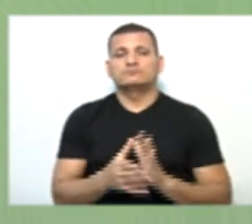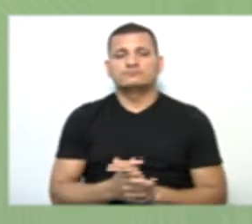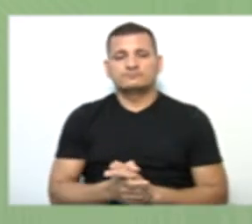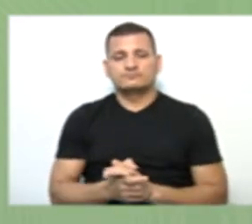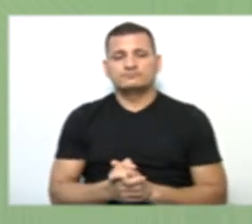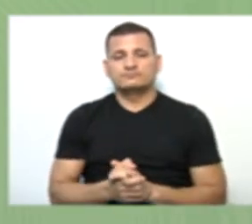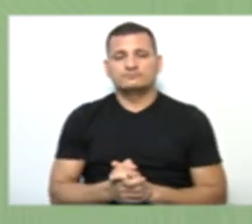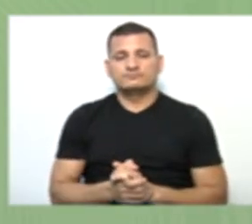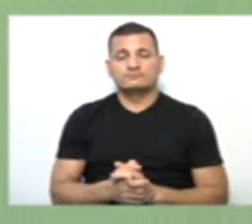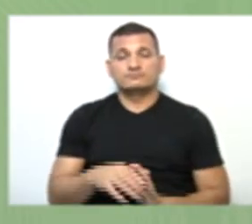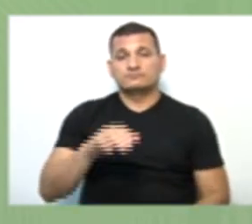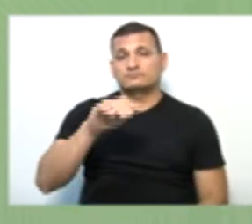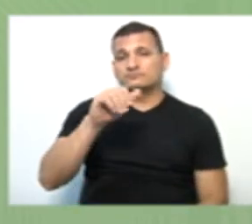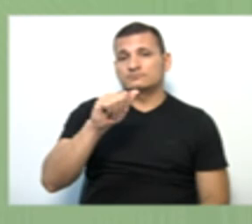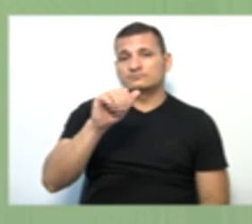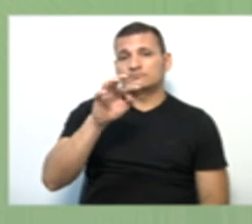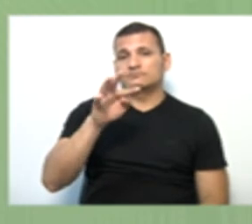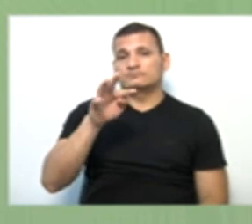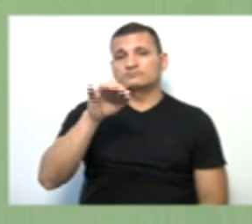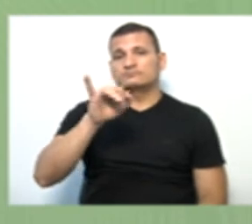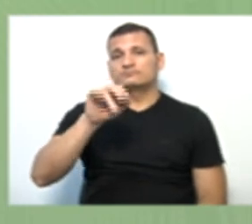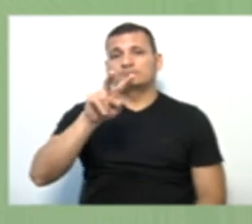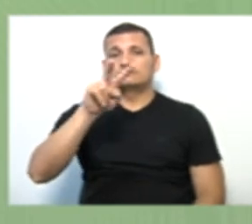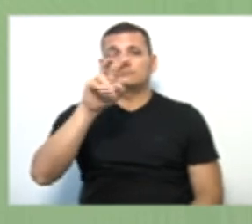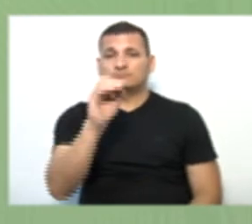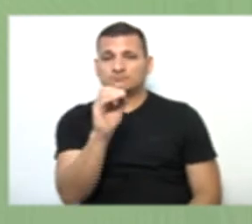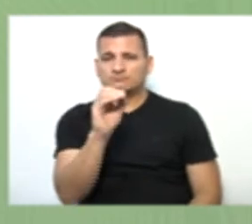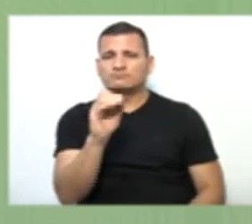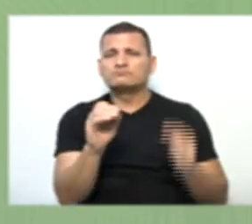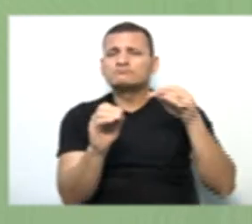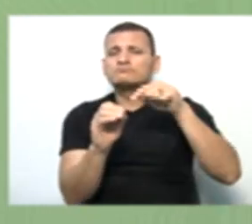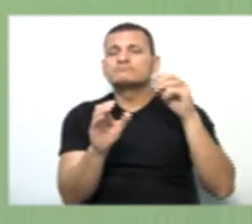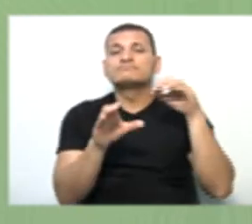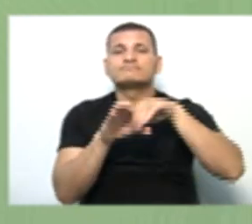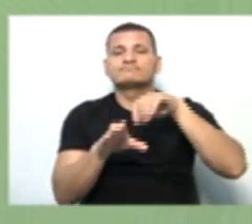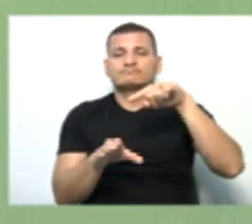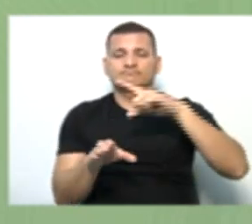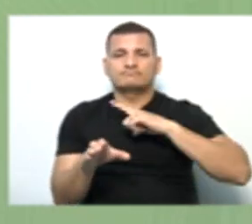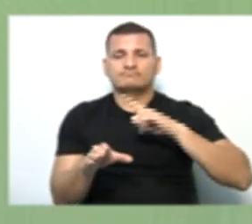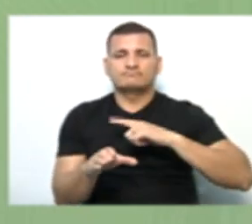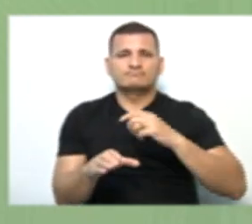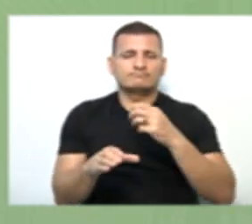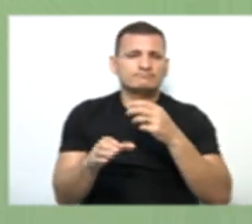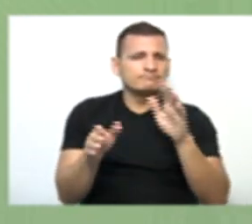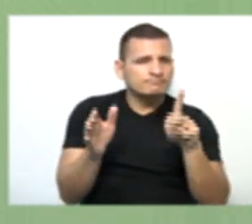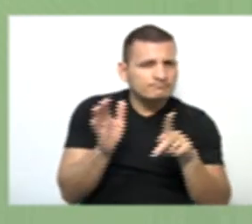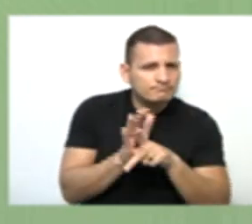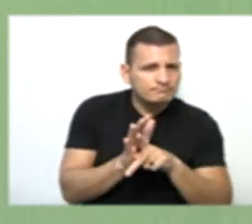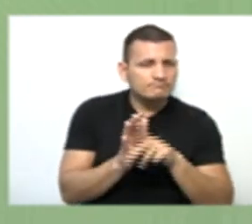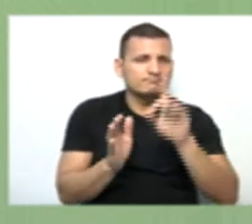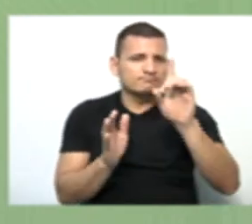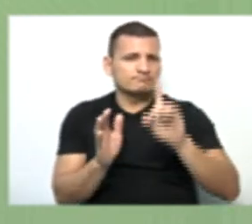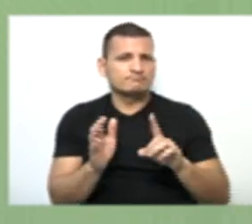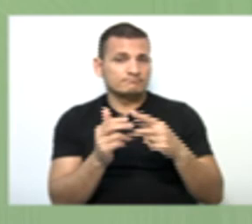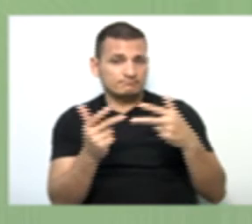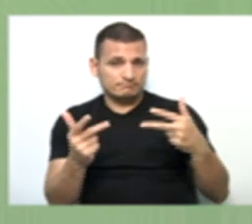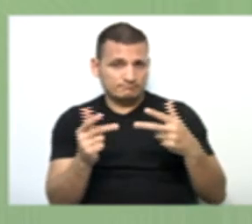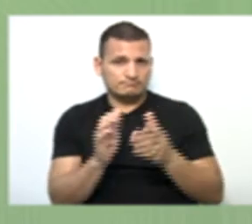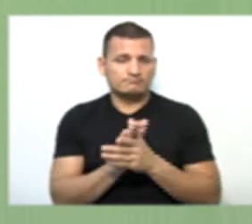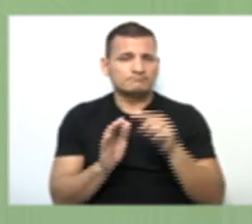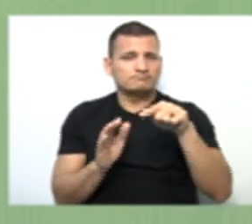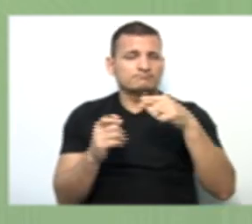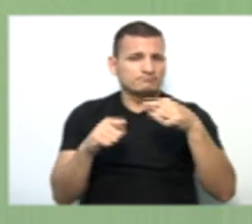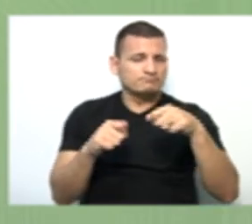No ativo, que são as contas de bens e direito, as contas devem ser dispostas em